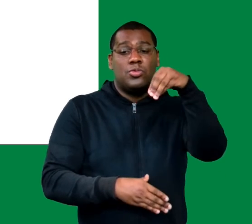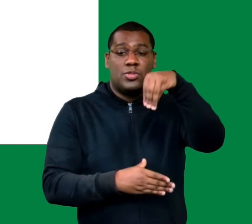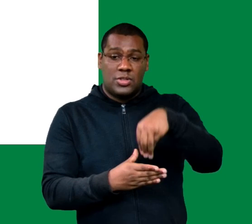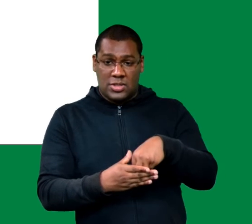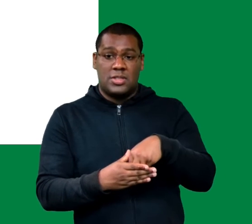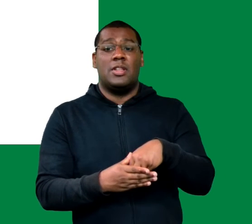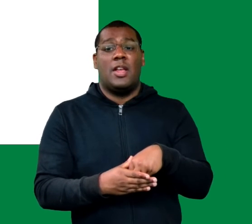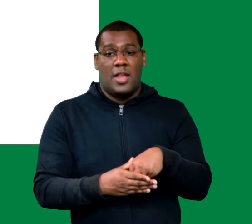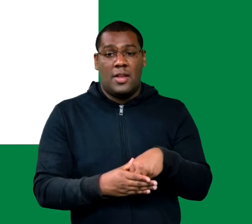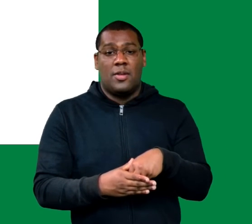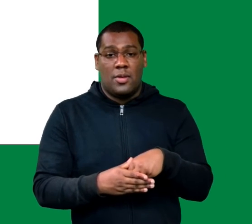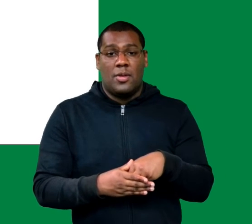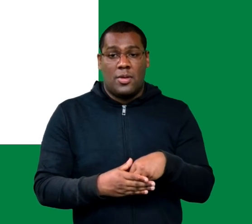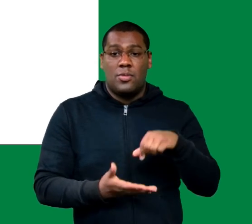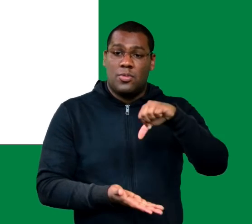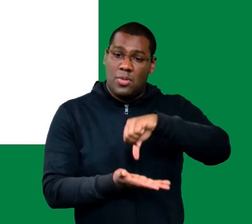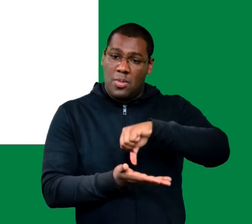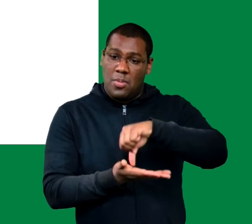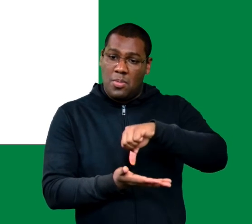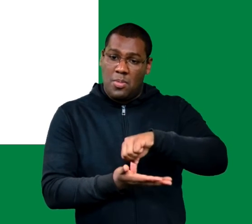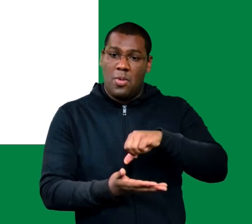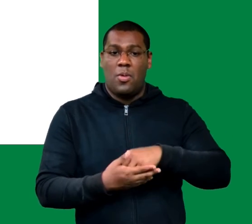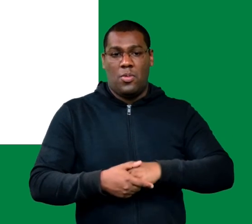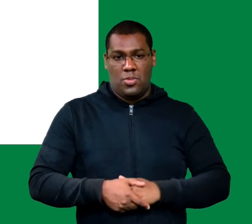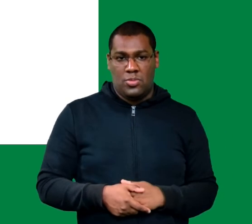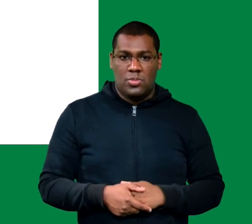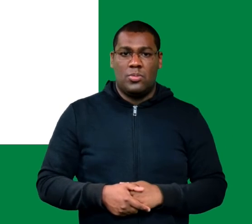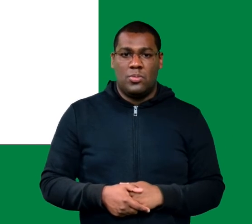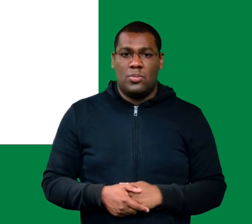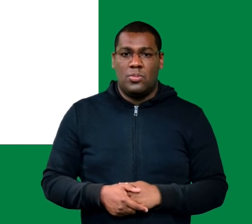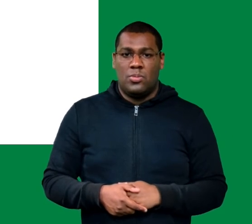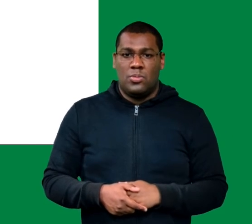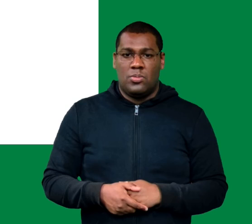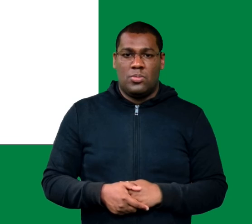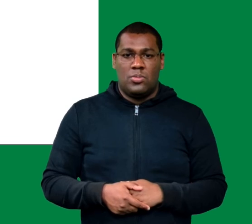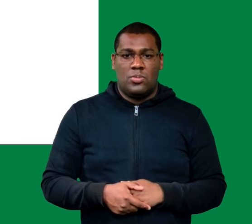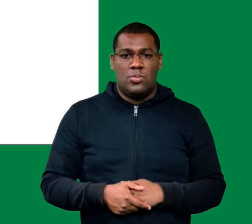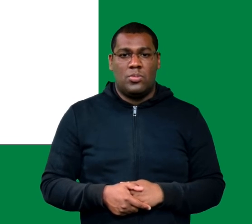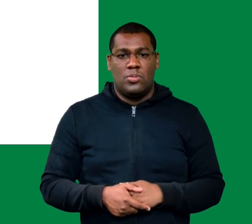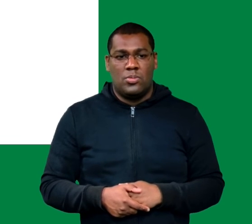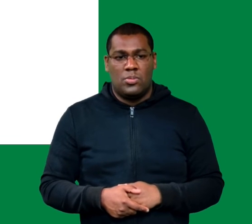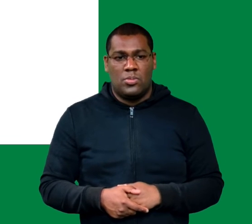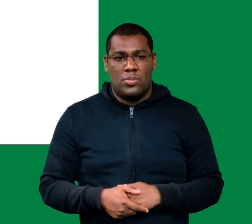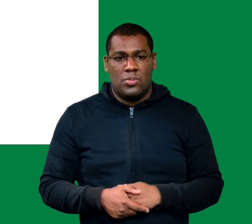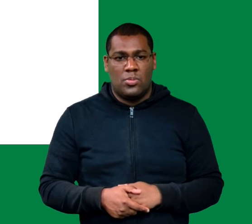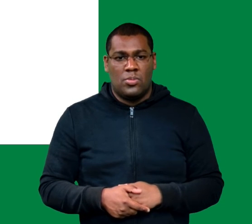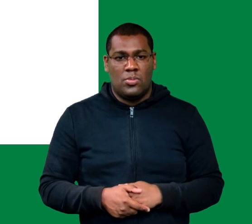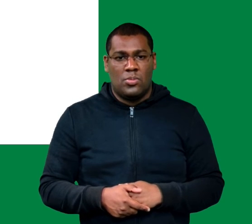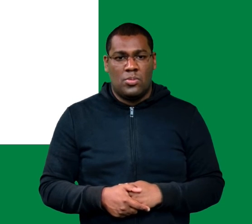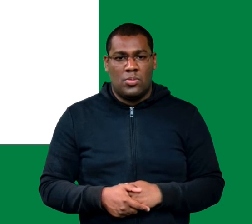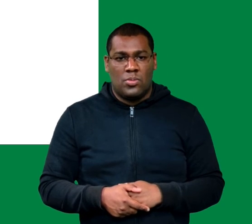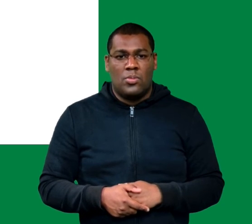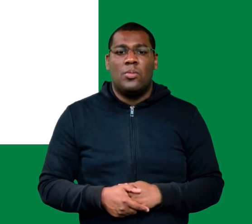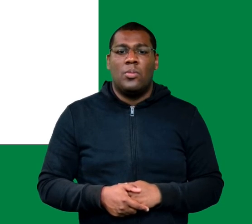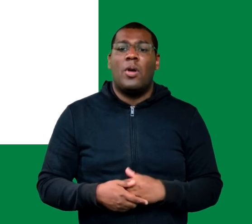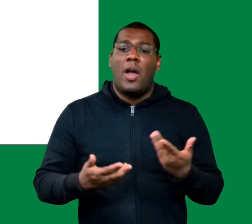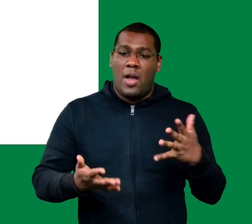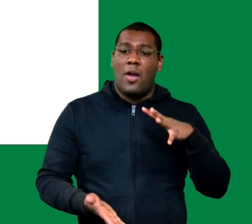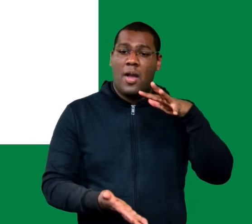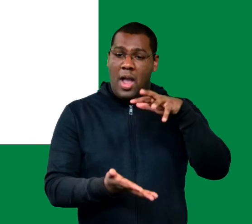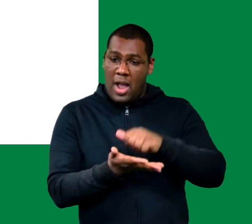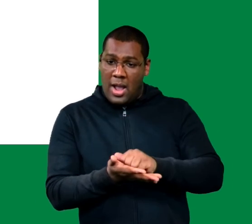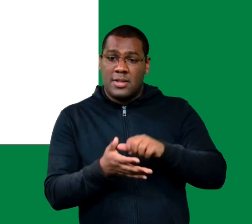ofício lá para o CONIF, indicando esse quantitativo por cada instituição. E aqui a gente confere e preenche lá no sistema